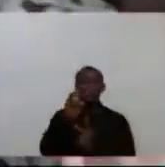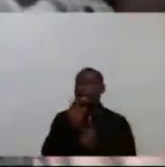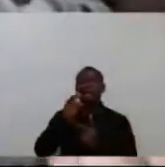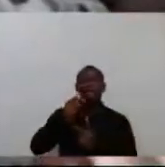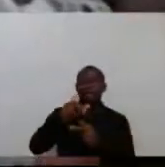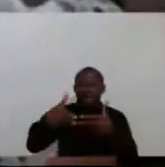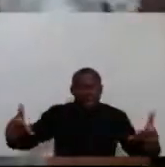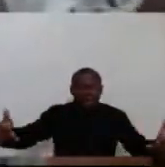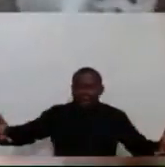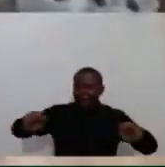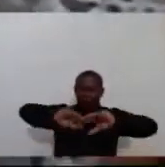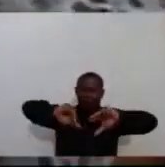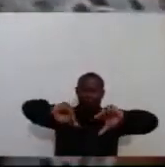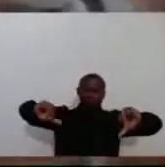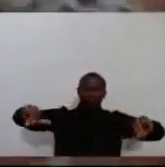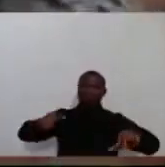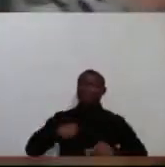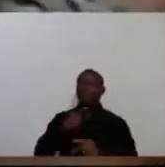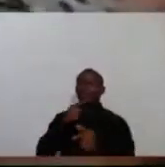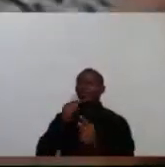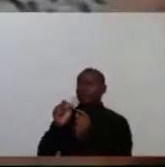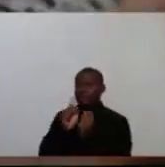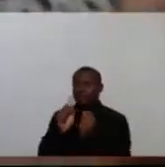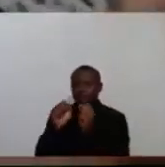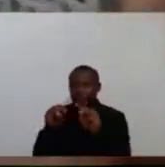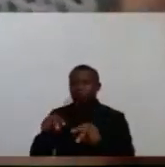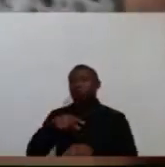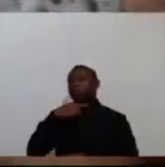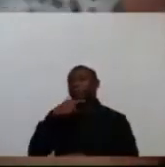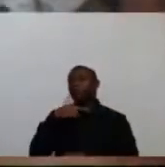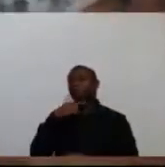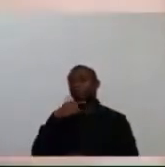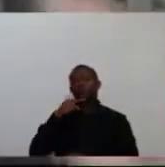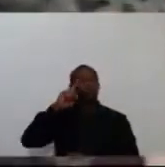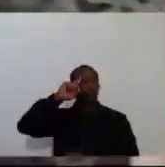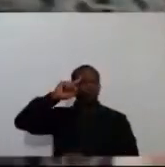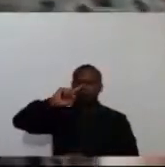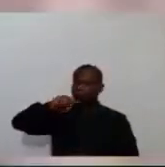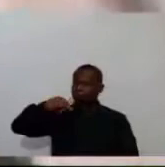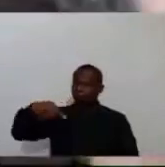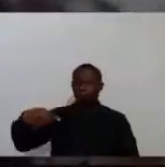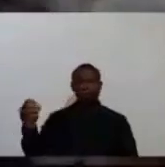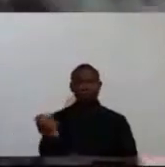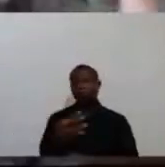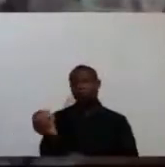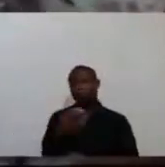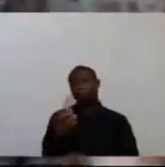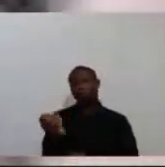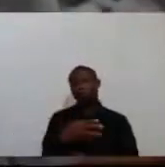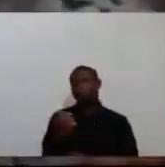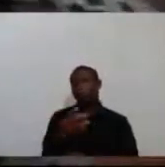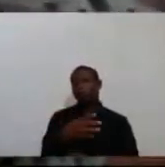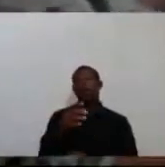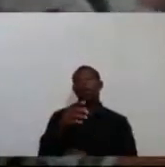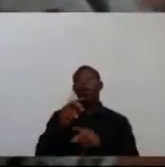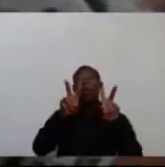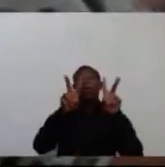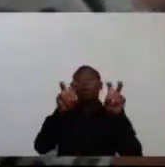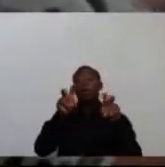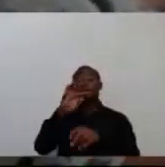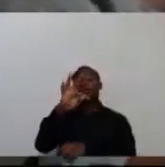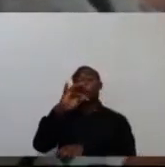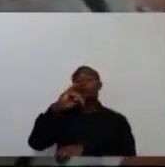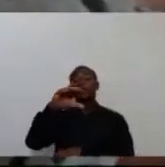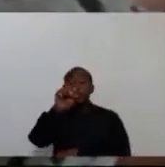nomenclatura. Seria toda, sempre, semana de novas. Então, a gente chama de TICs, tecnologia da informação e da